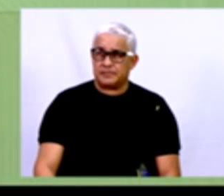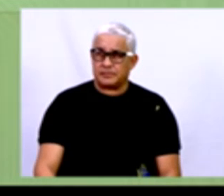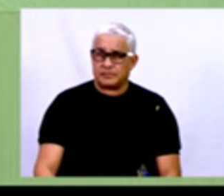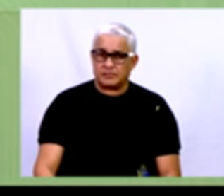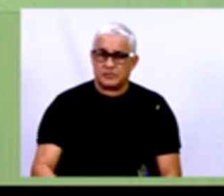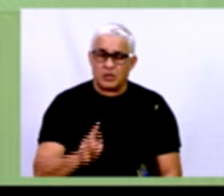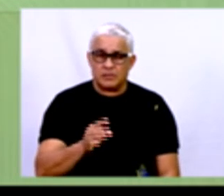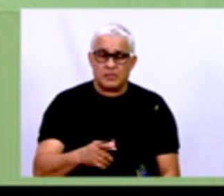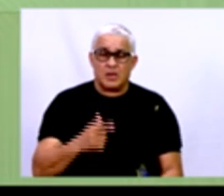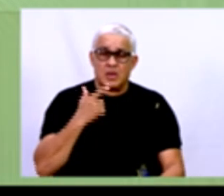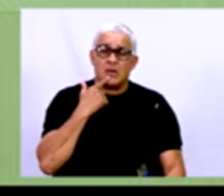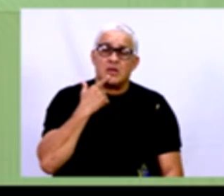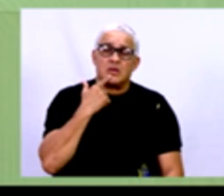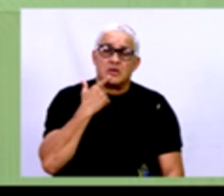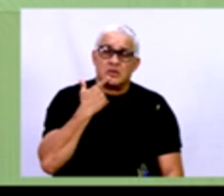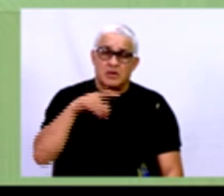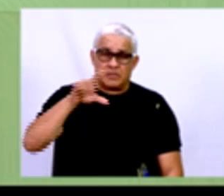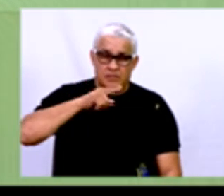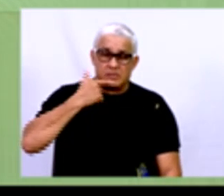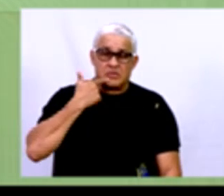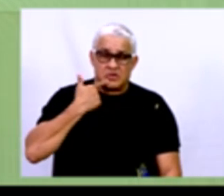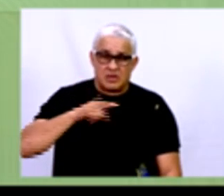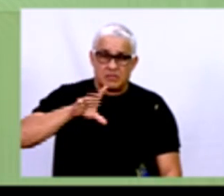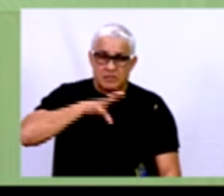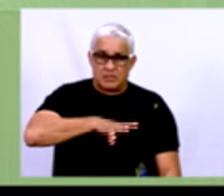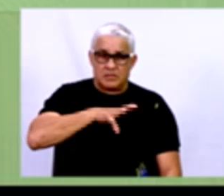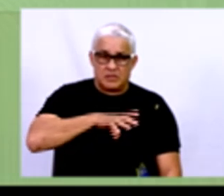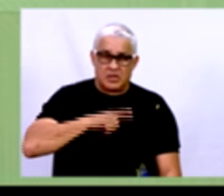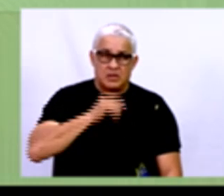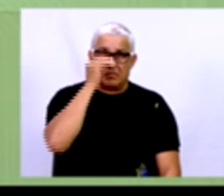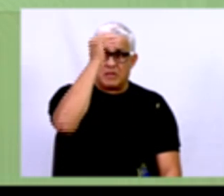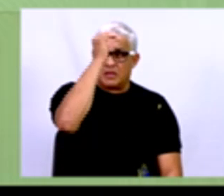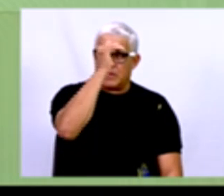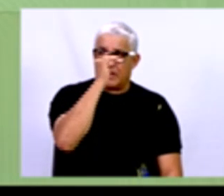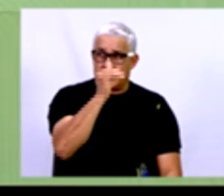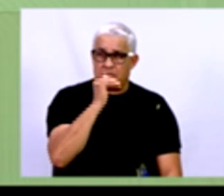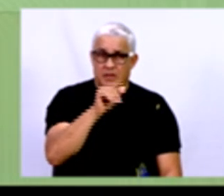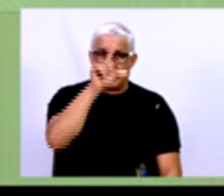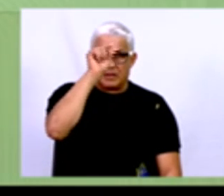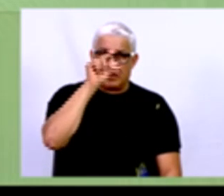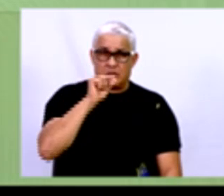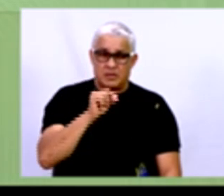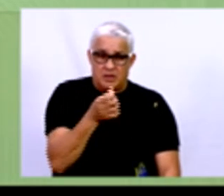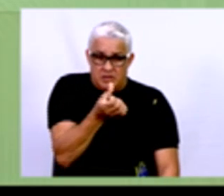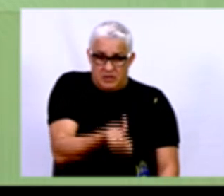a língua portuguesa, nesse ranking que nós selecionamos para mostrar aqui, ele está em